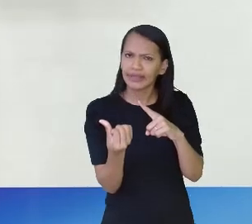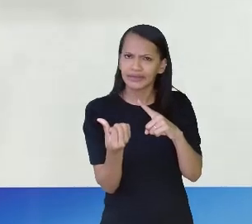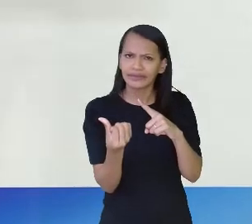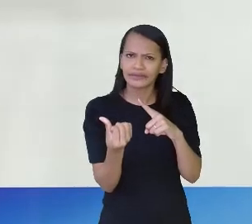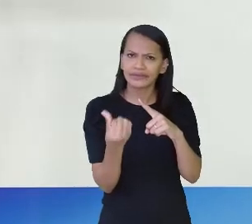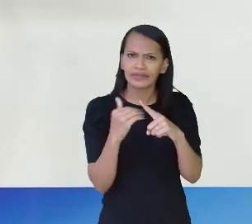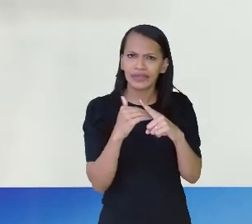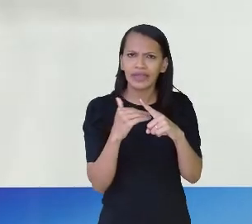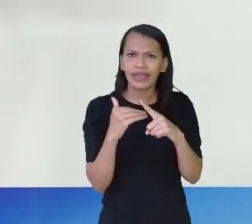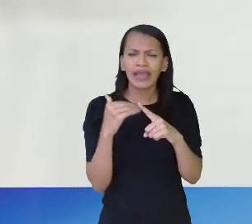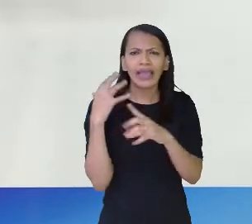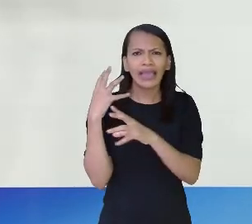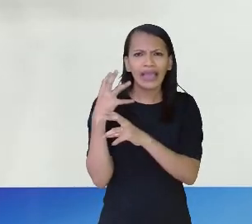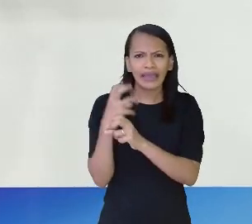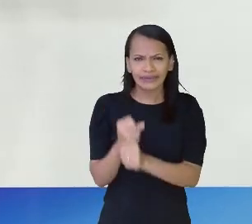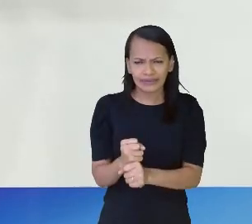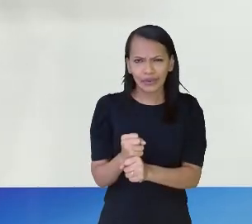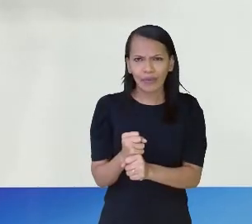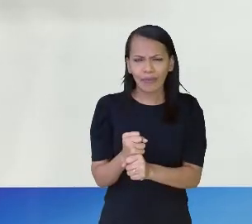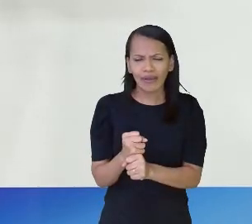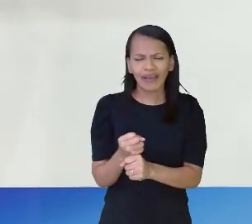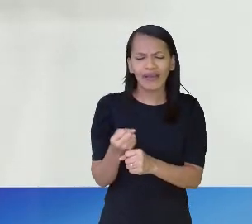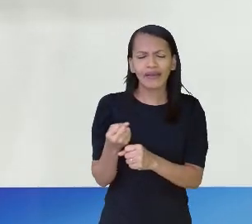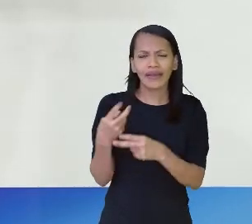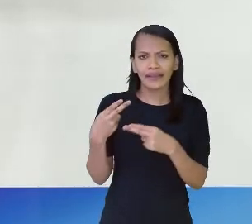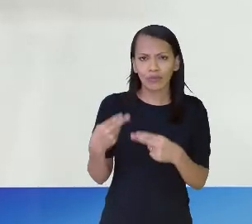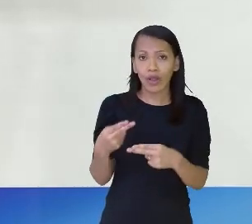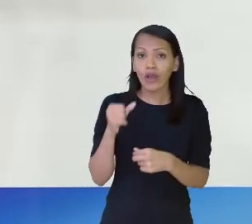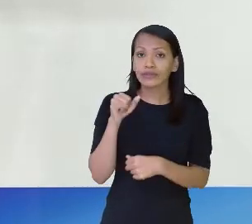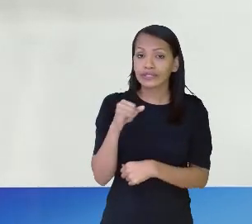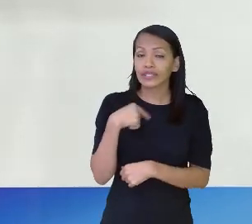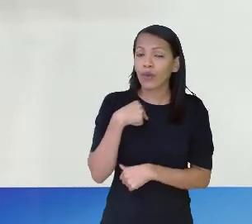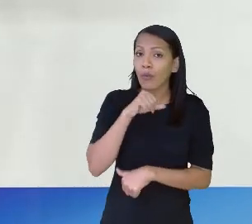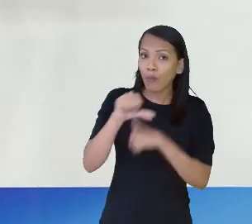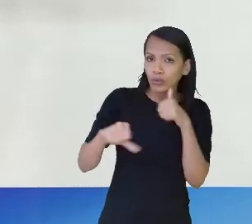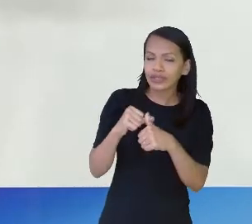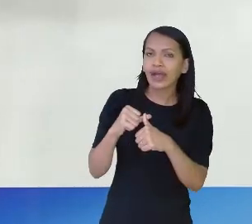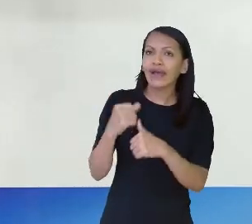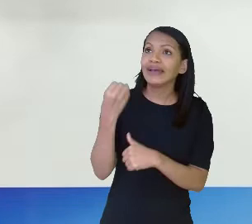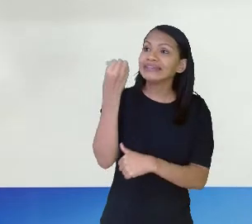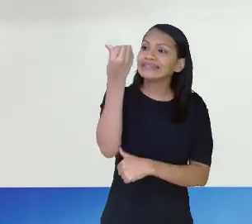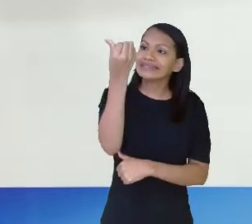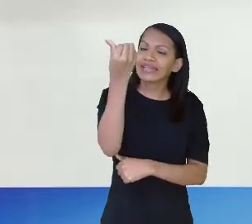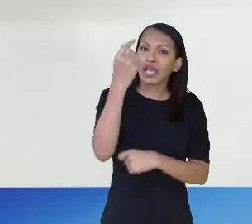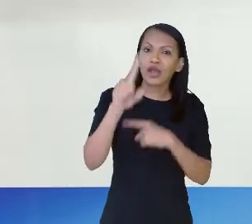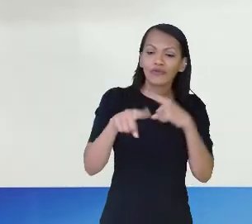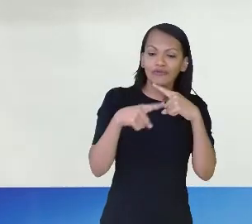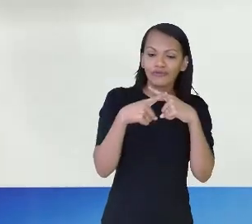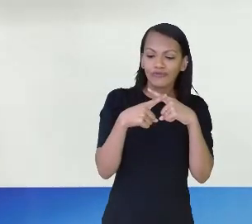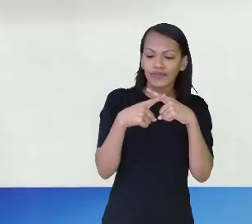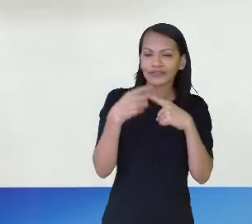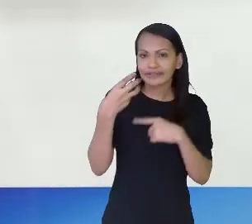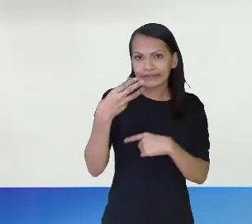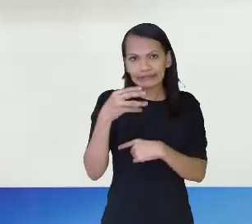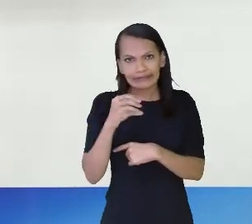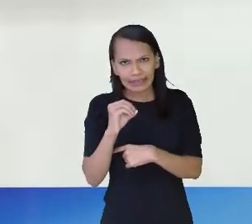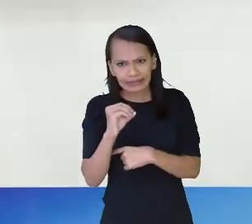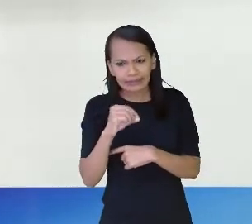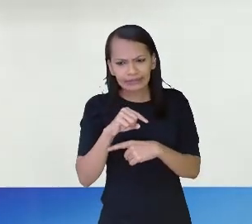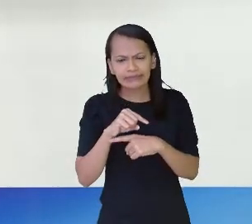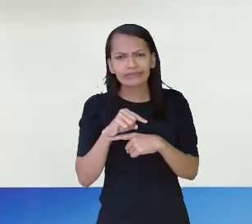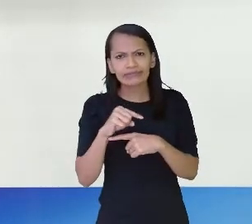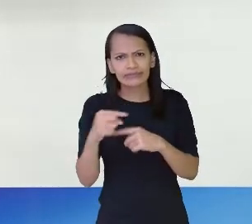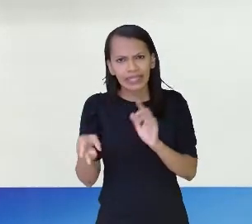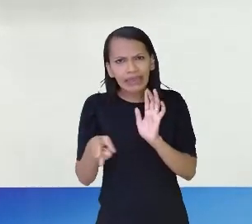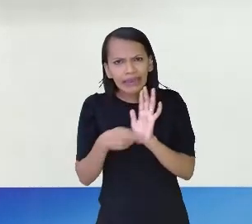vai ficar muito mais fácil se a gente multiplicar esses 350 por 6, né? Encontraremos o resultado